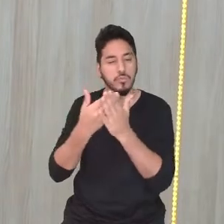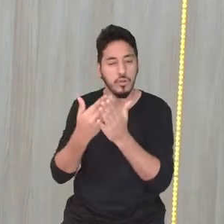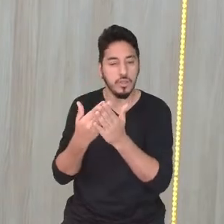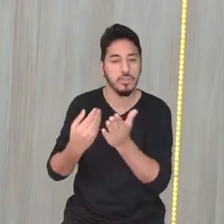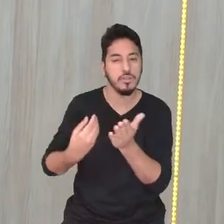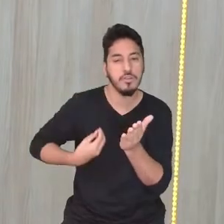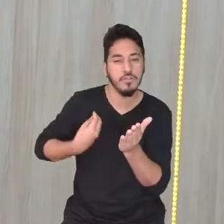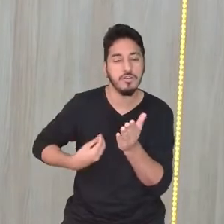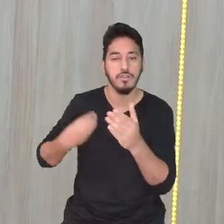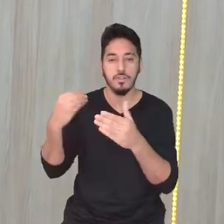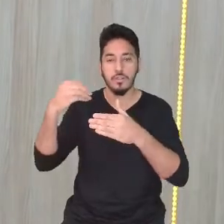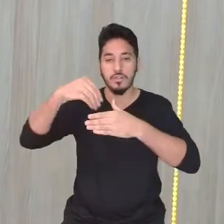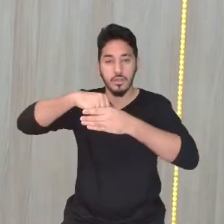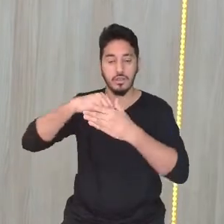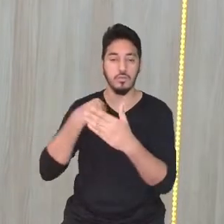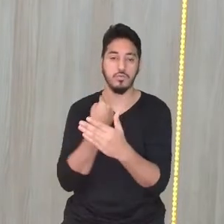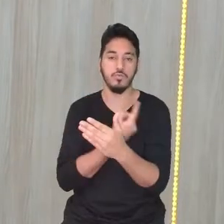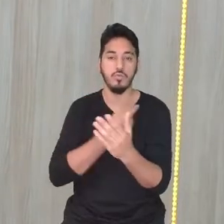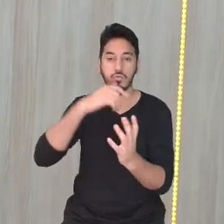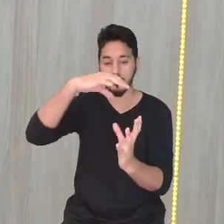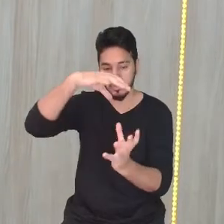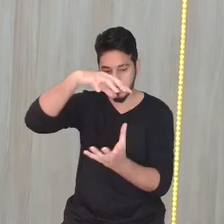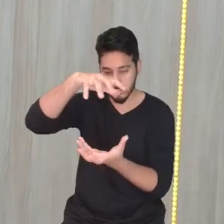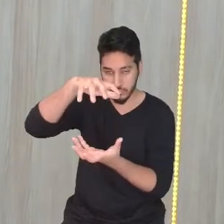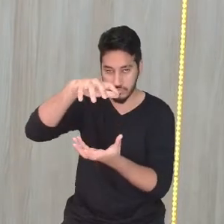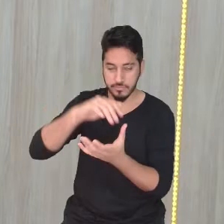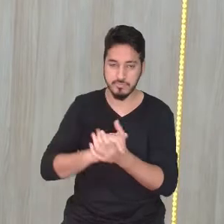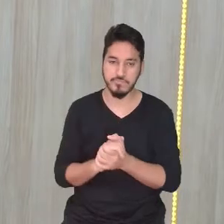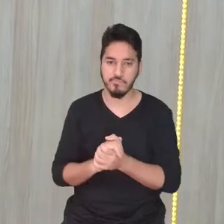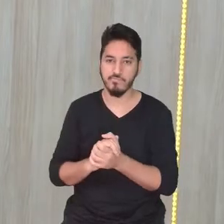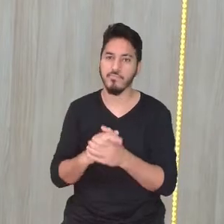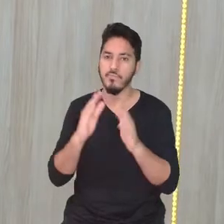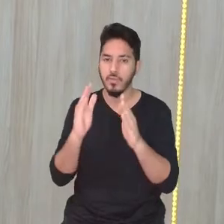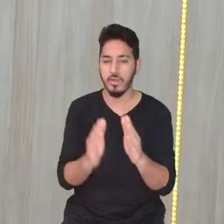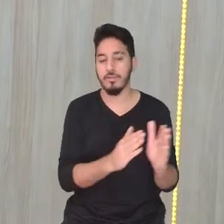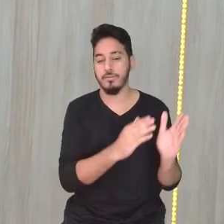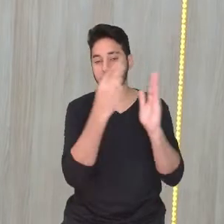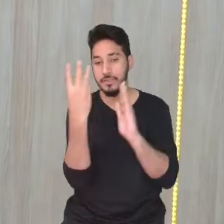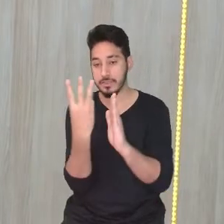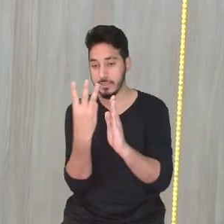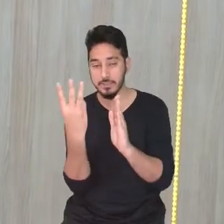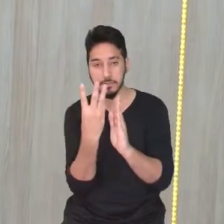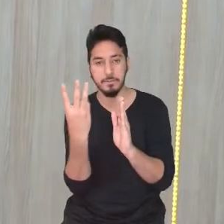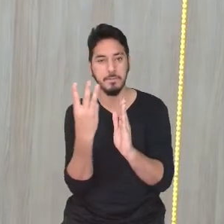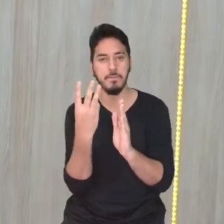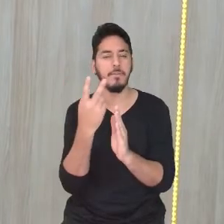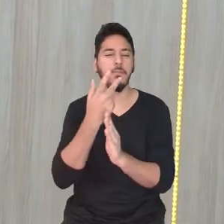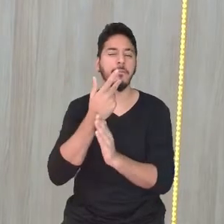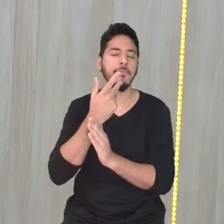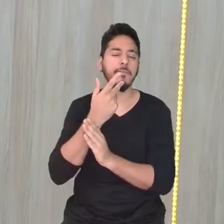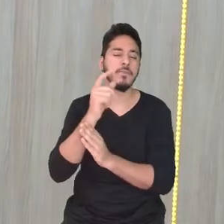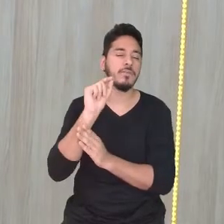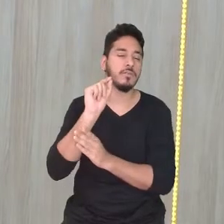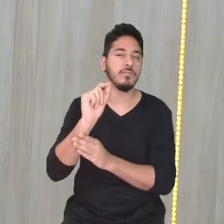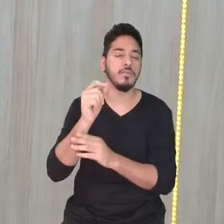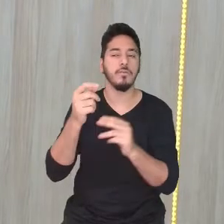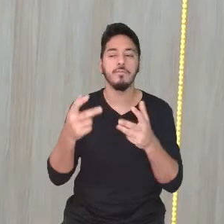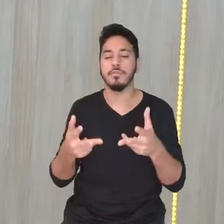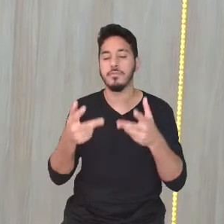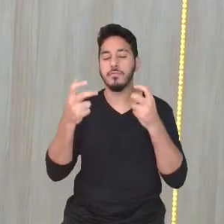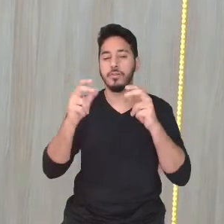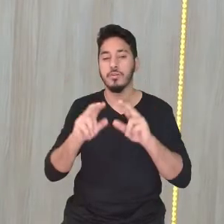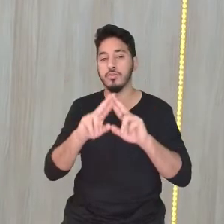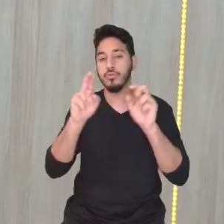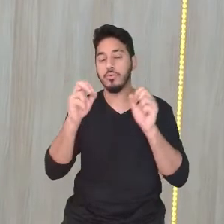vida dentro do nosso planeta. A partir desse terceiro bimestre, a gente vai parar para perceber mais